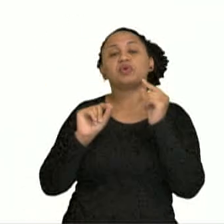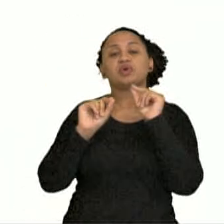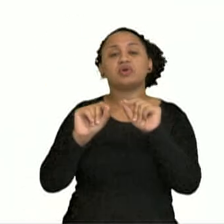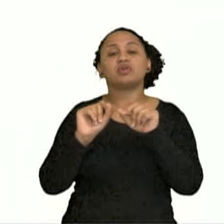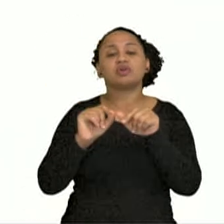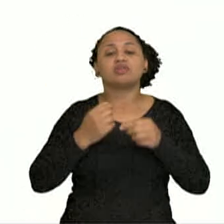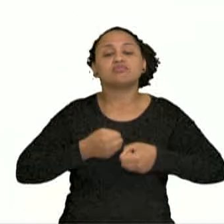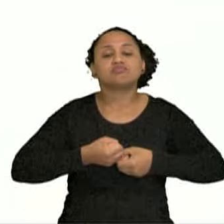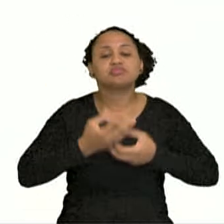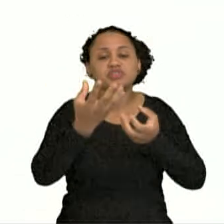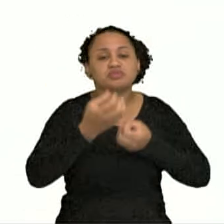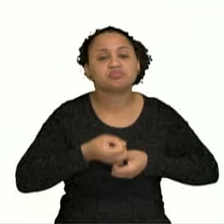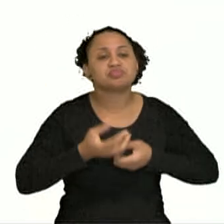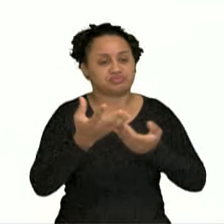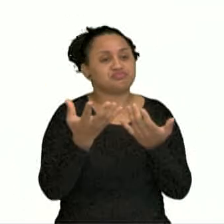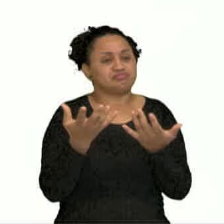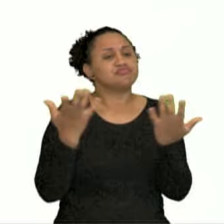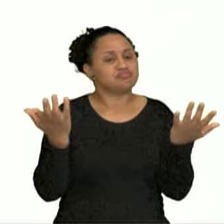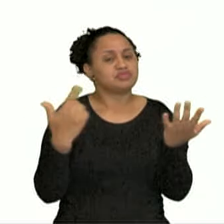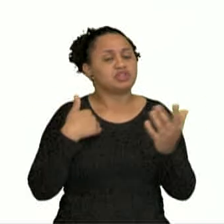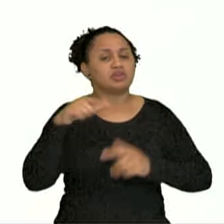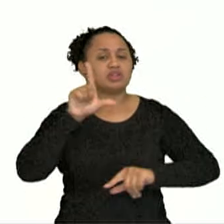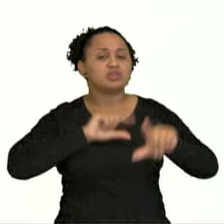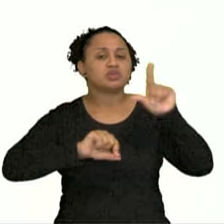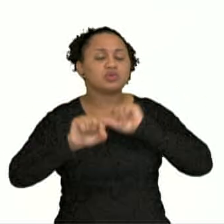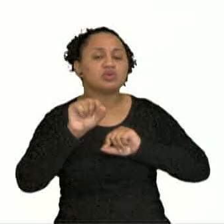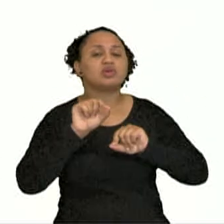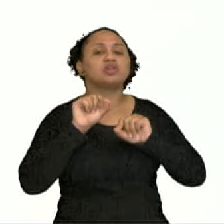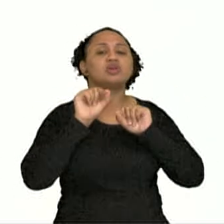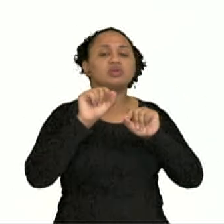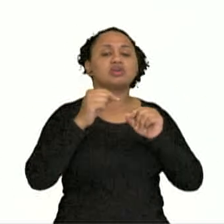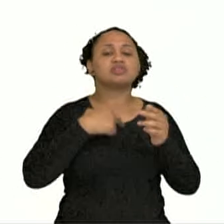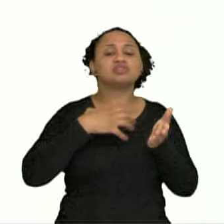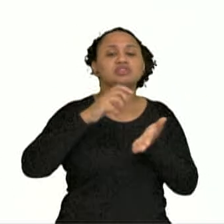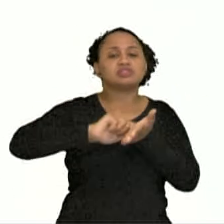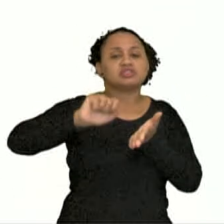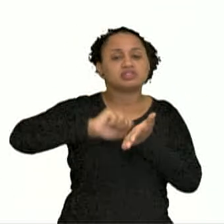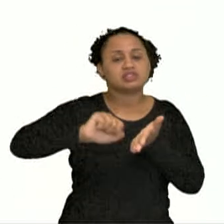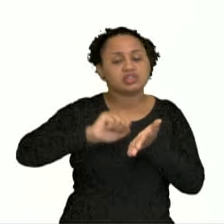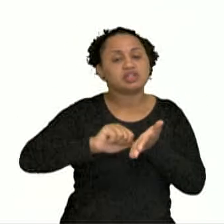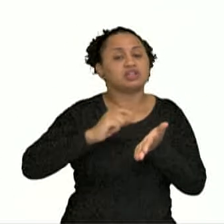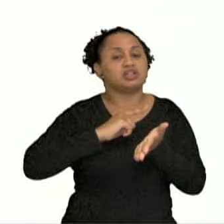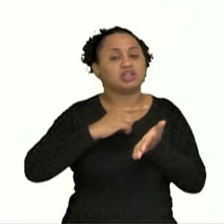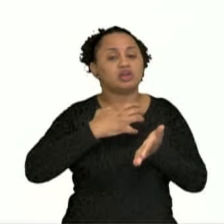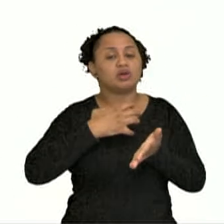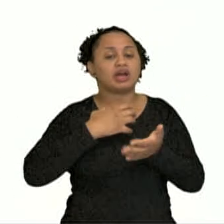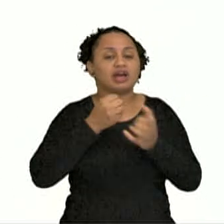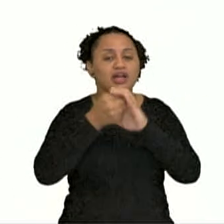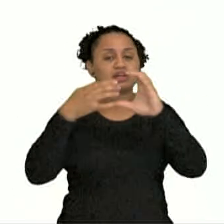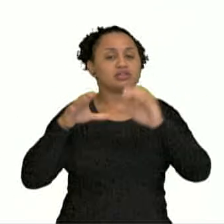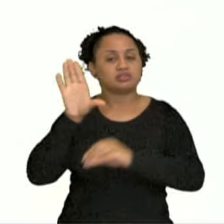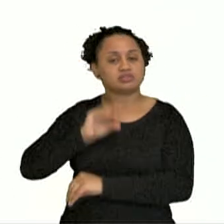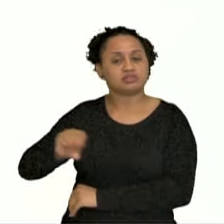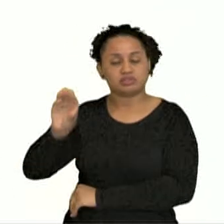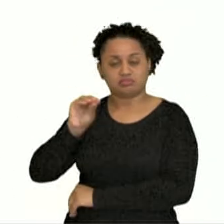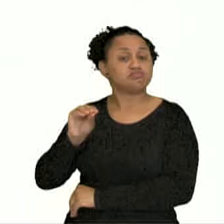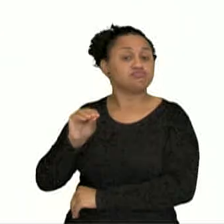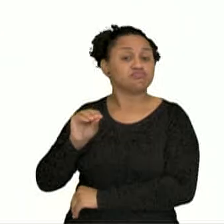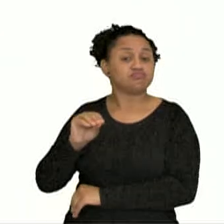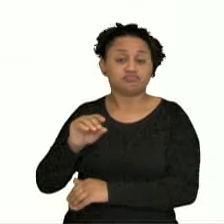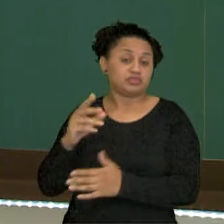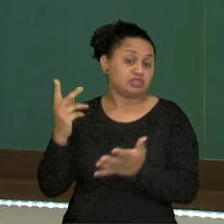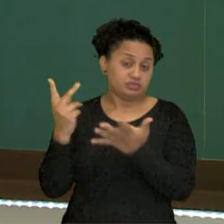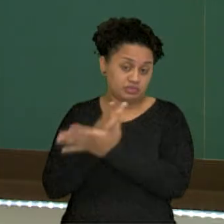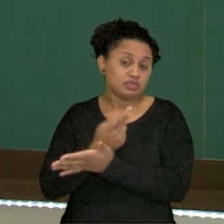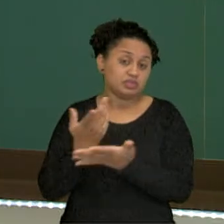um depoimento, então ela optou por uma escrita contendo formas da oralidade, então não está correta,